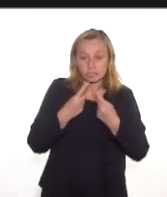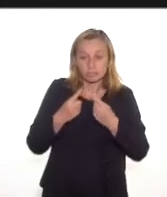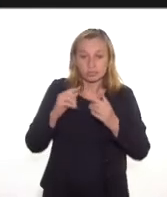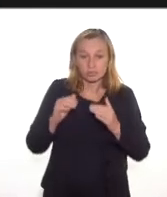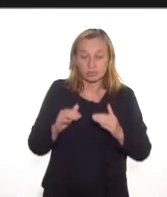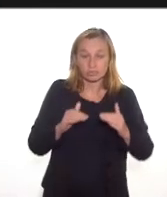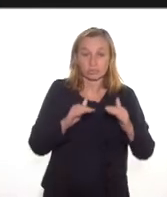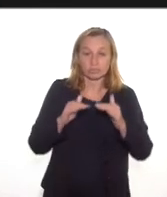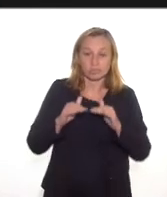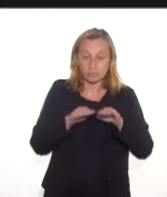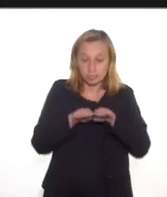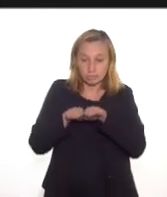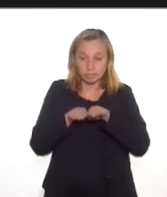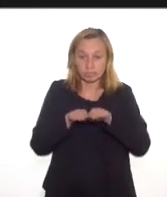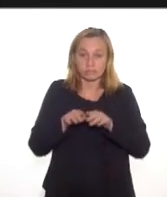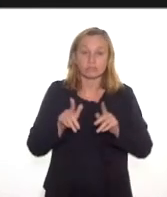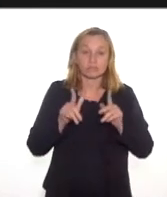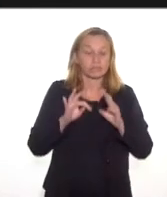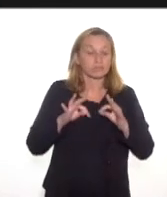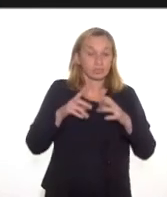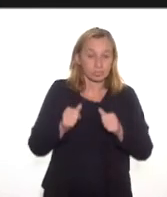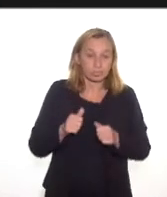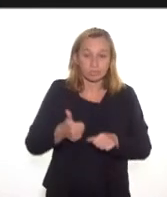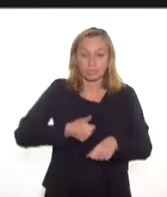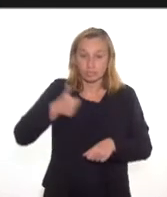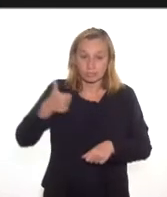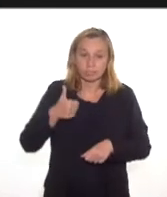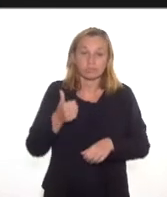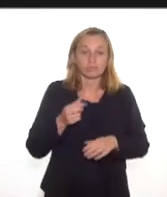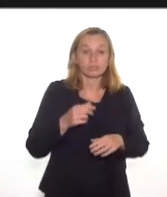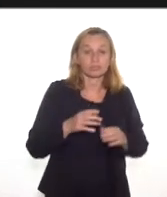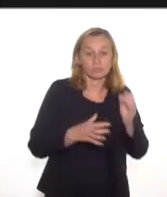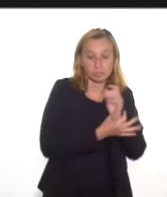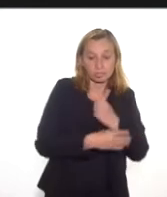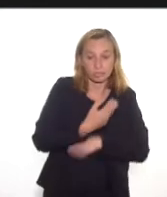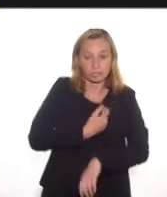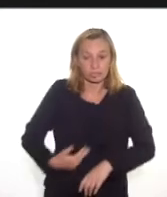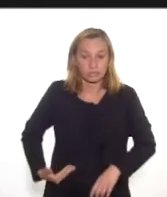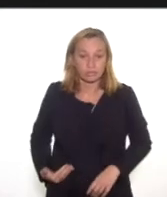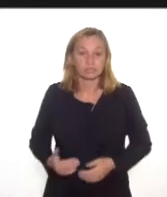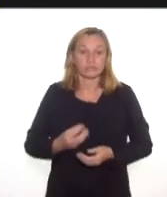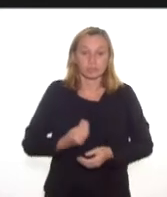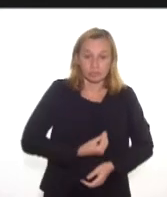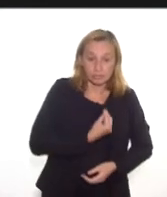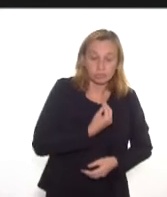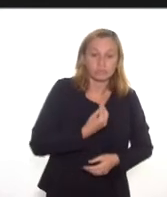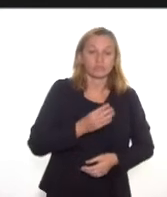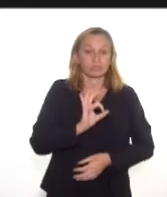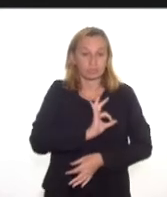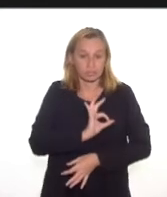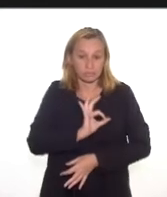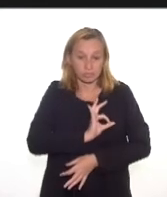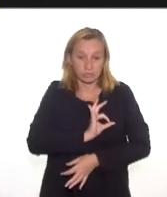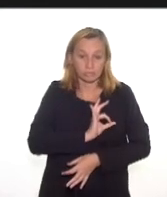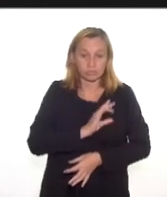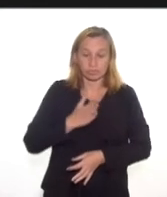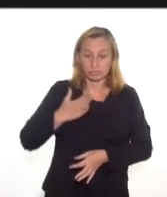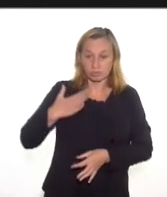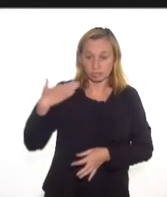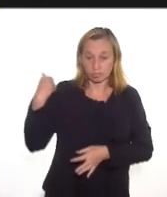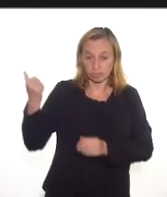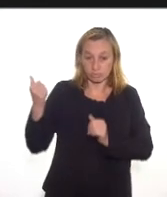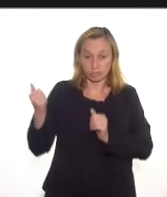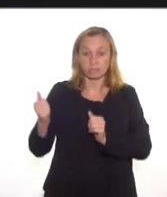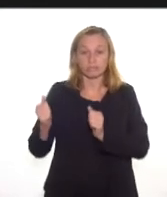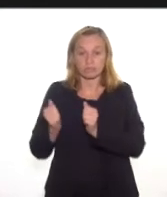nível tudo que seja propício para melhorar a segurança pública, a carreira, as polícias. Ao meu lado, tem feito um